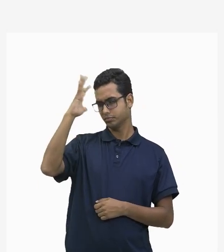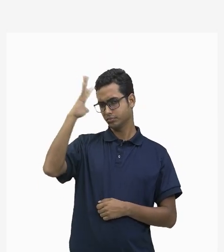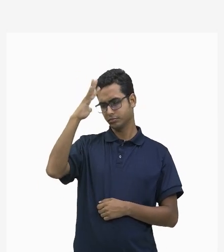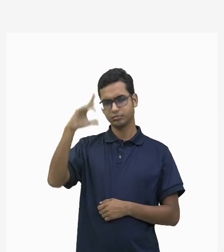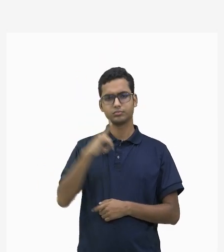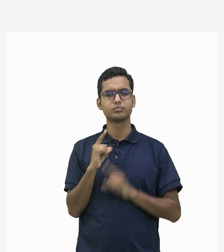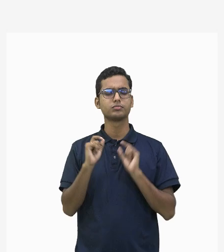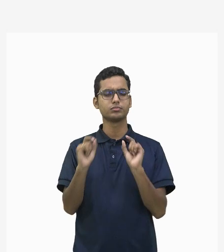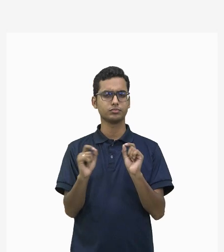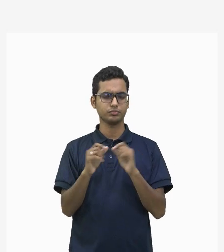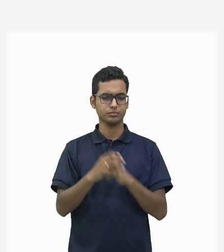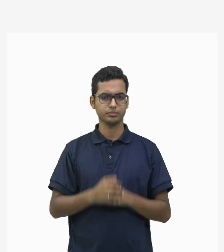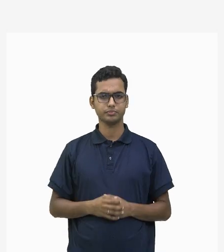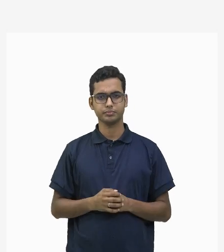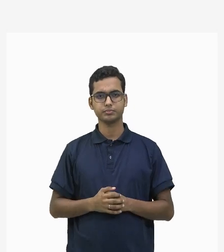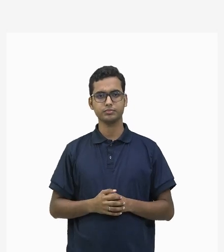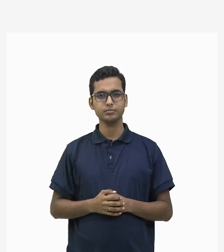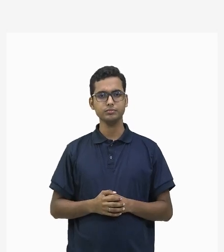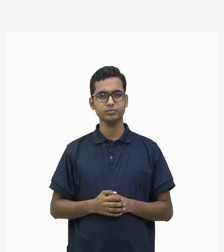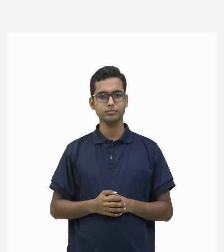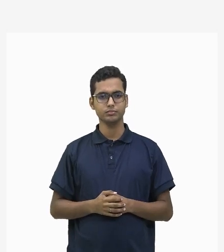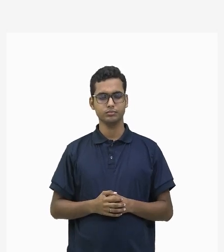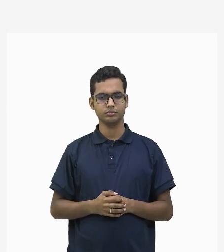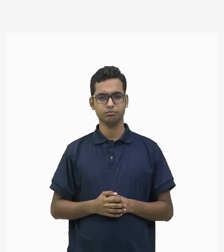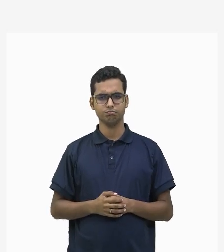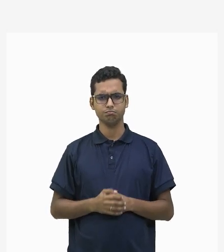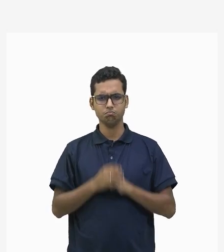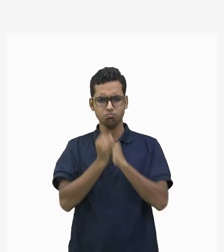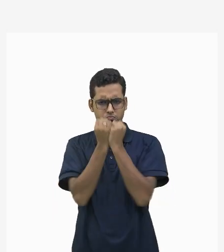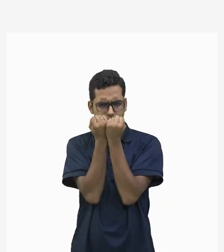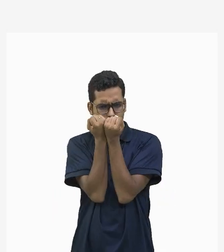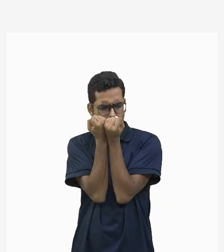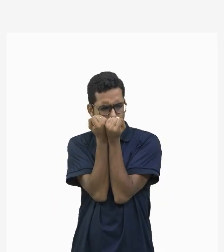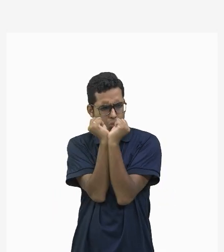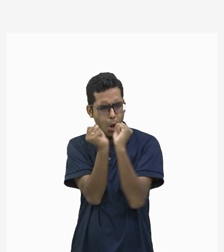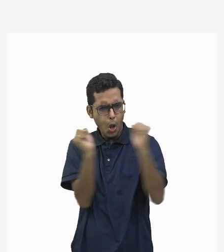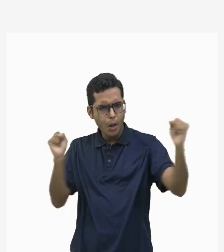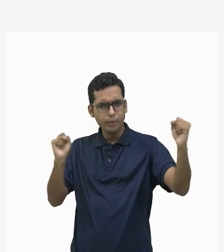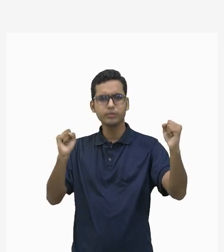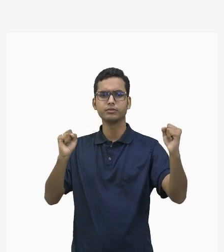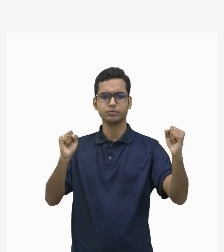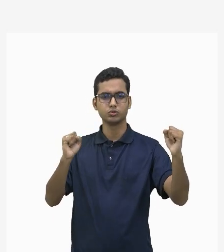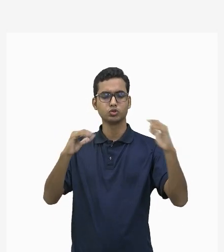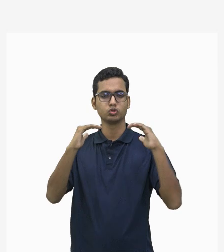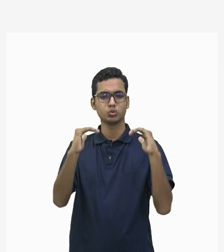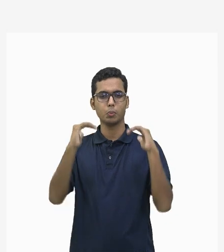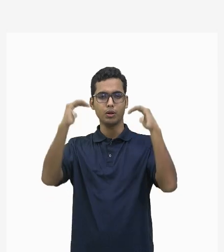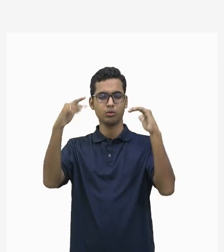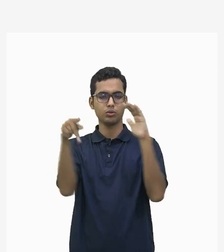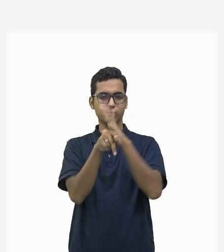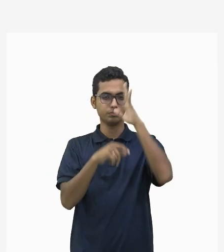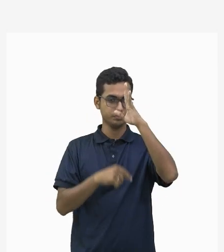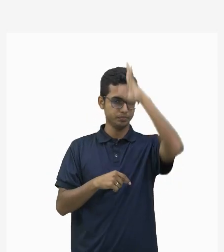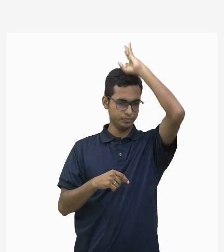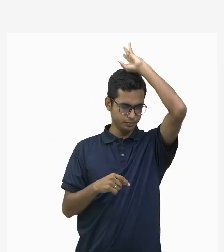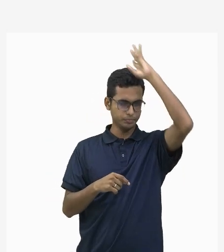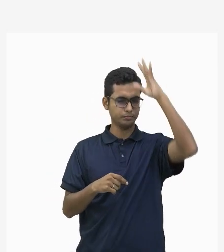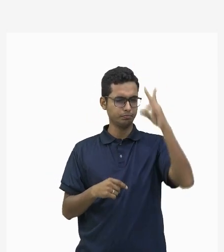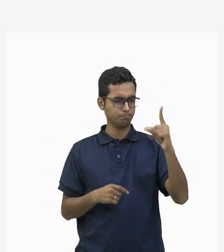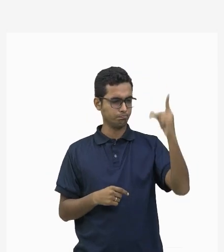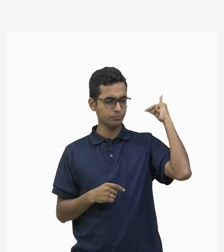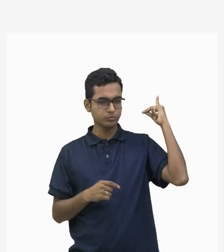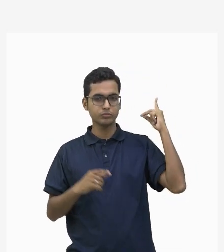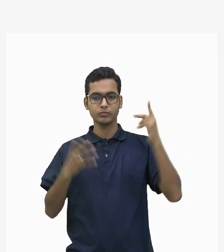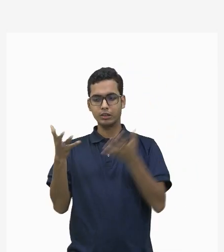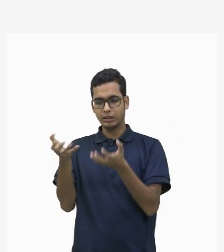quê? Tá certo? Uma extensão territorial tão grande quanto aquele Império Romano do Ocidente. Tá